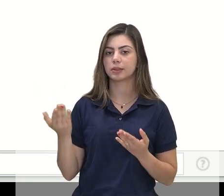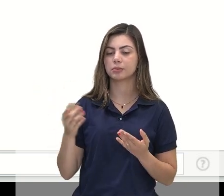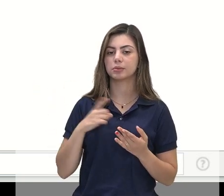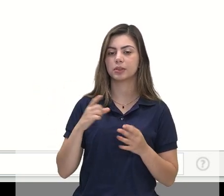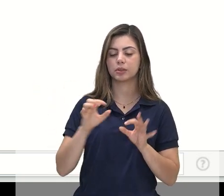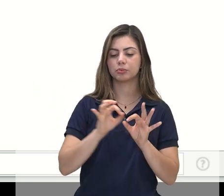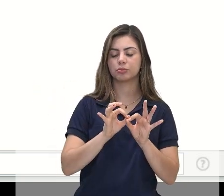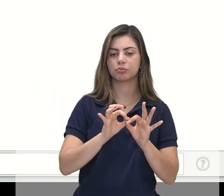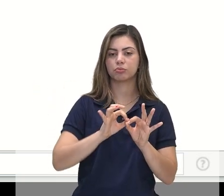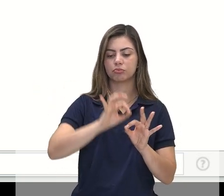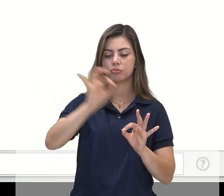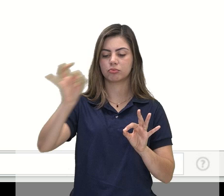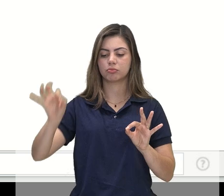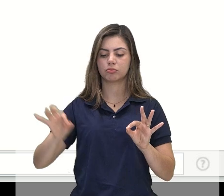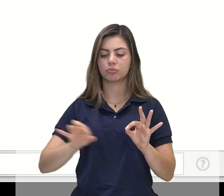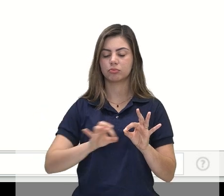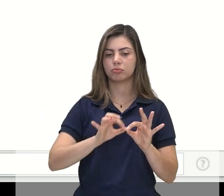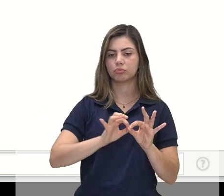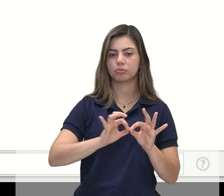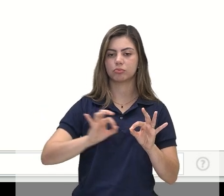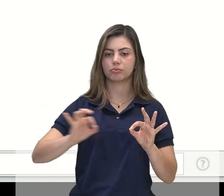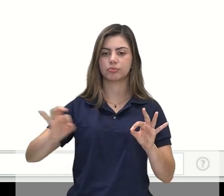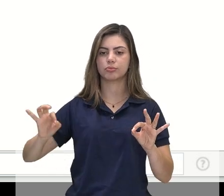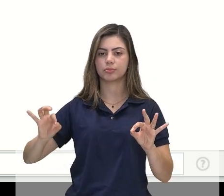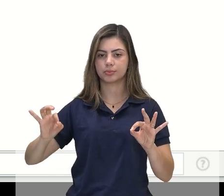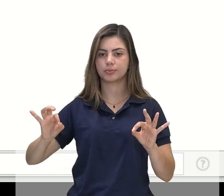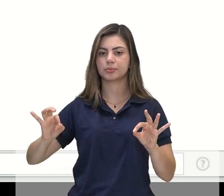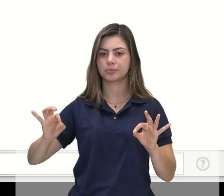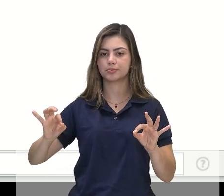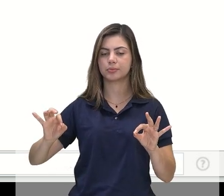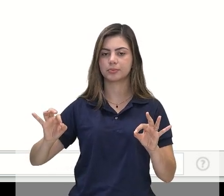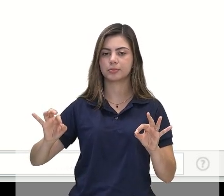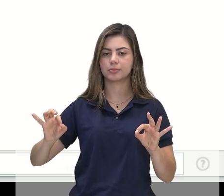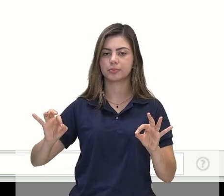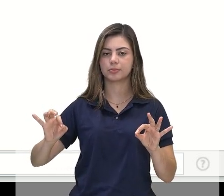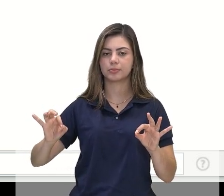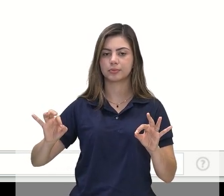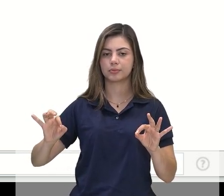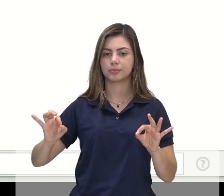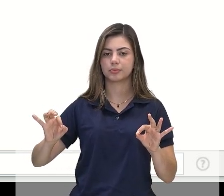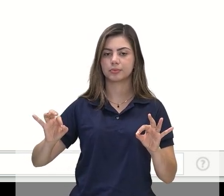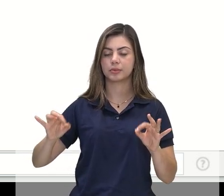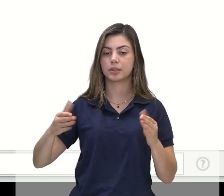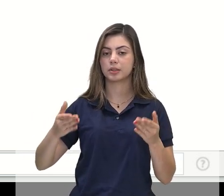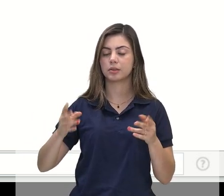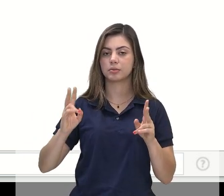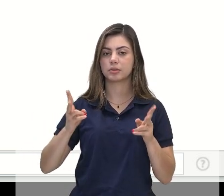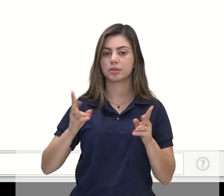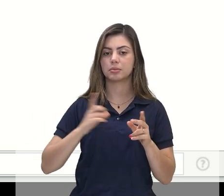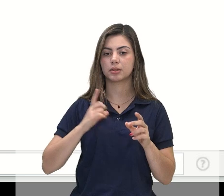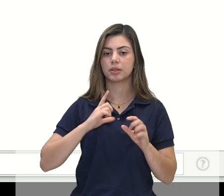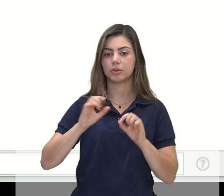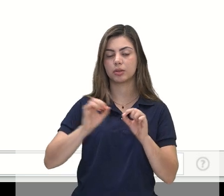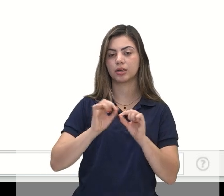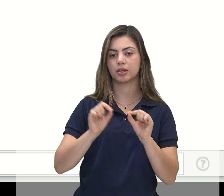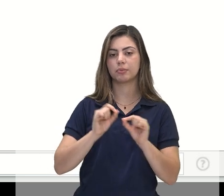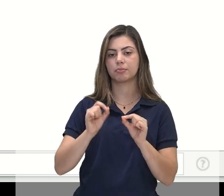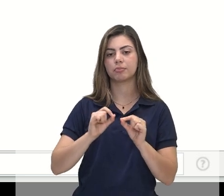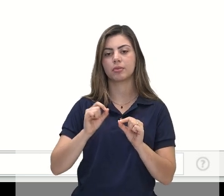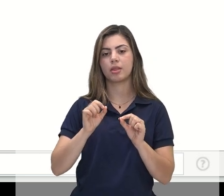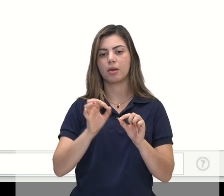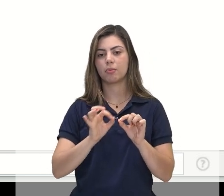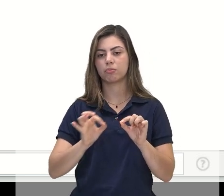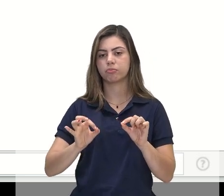180 graus, né, que é um ângulo raso. E toda vez que nós aumentarmos esse arco,